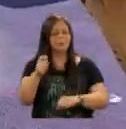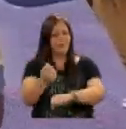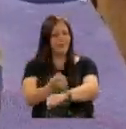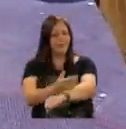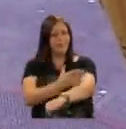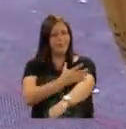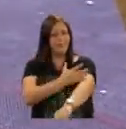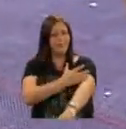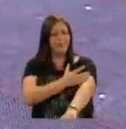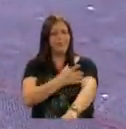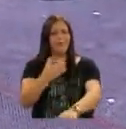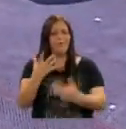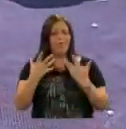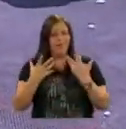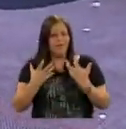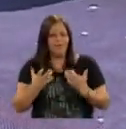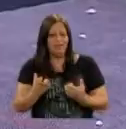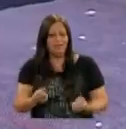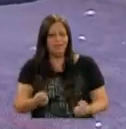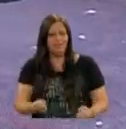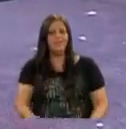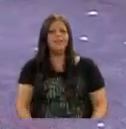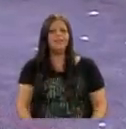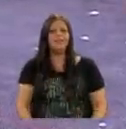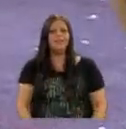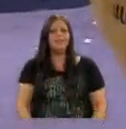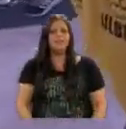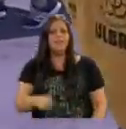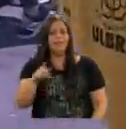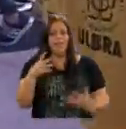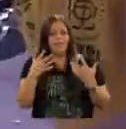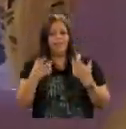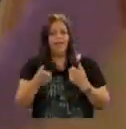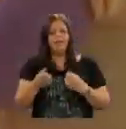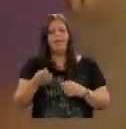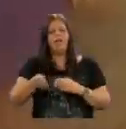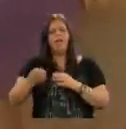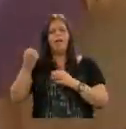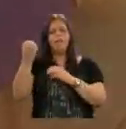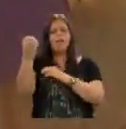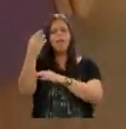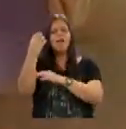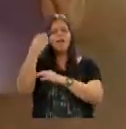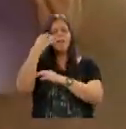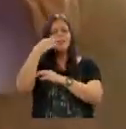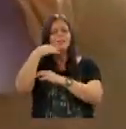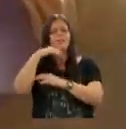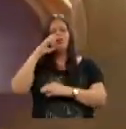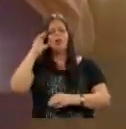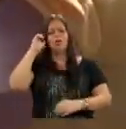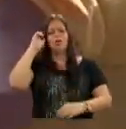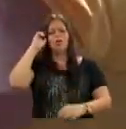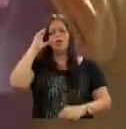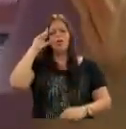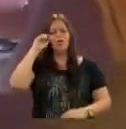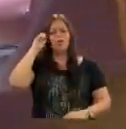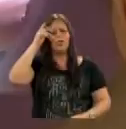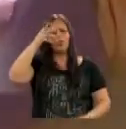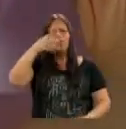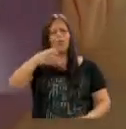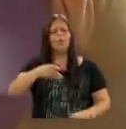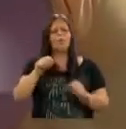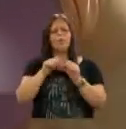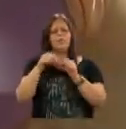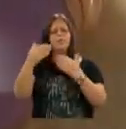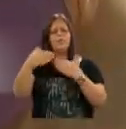lançado já cansado ele ele viaja à noite inteira pra mim aqui que a fazer um pouco essa prova estação de